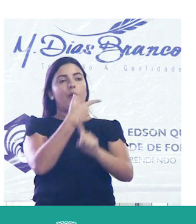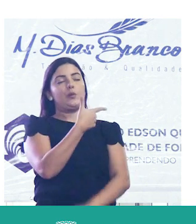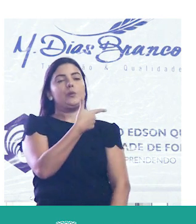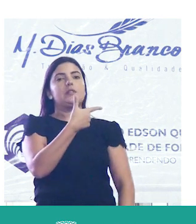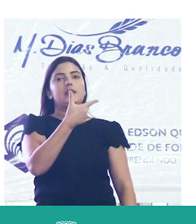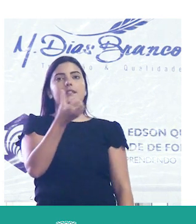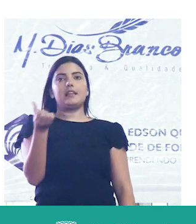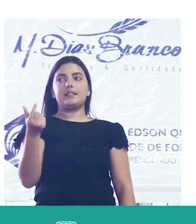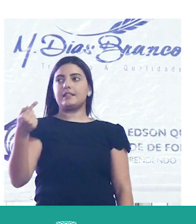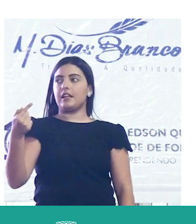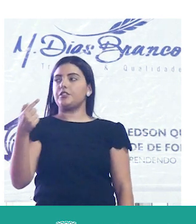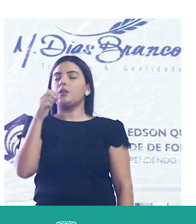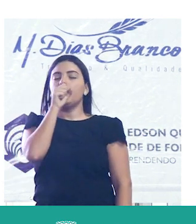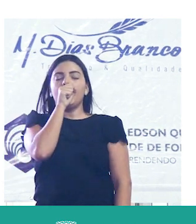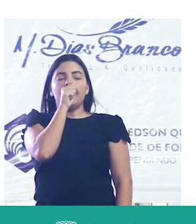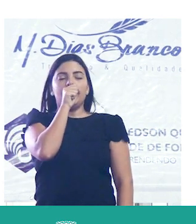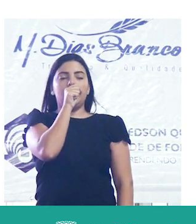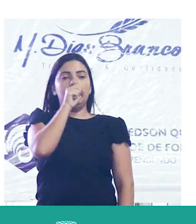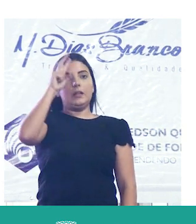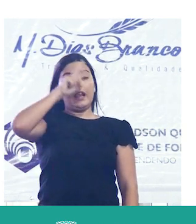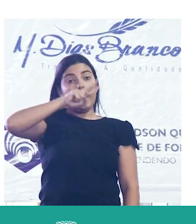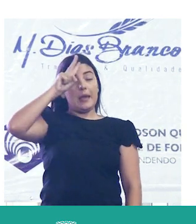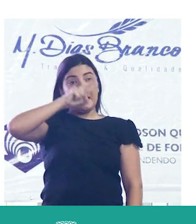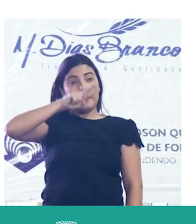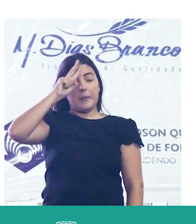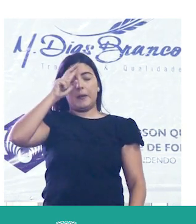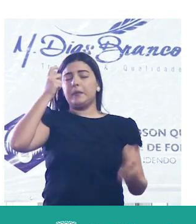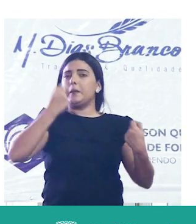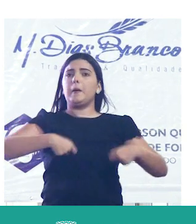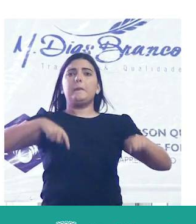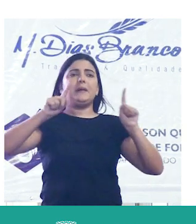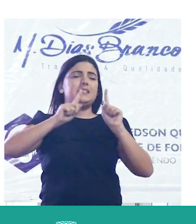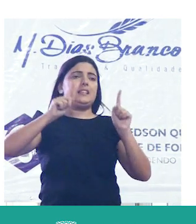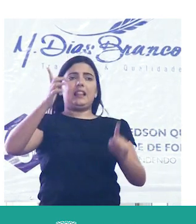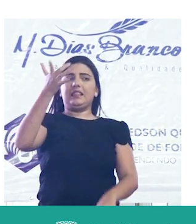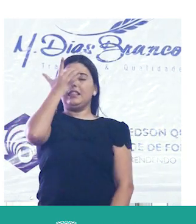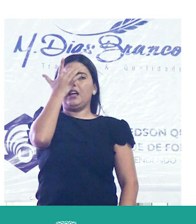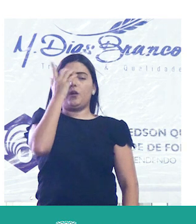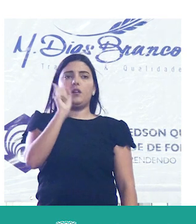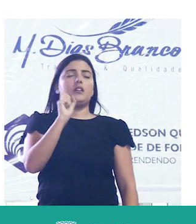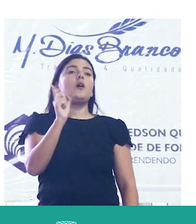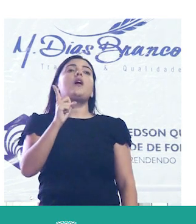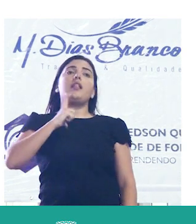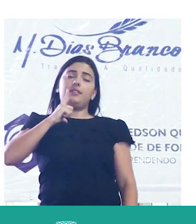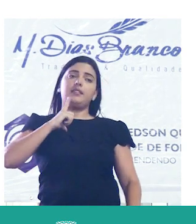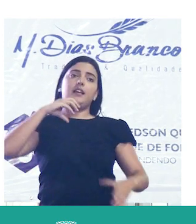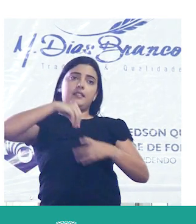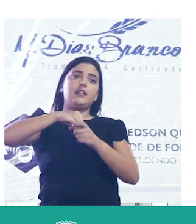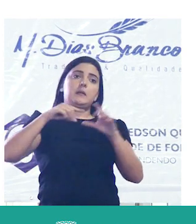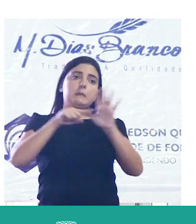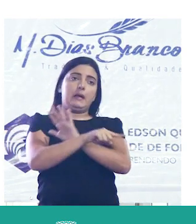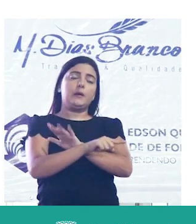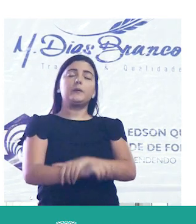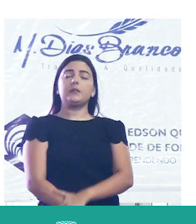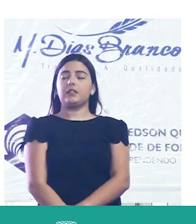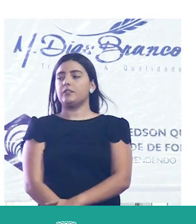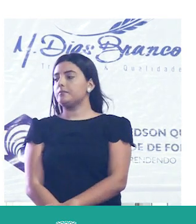267. Só lembrando que esses valores não precisam ser decorados, a questão dá, você tem apenas que